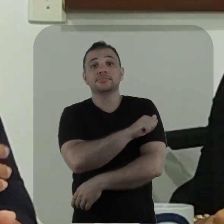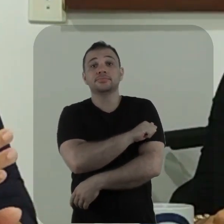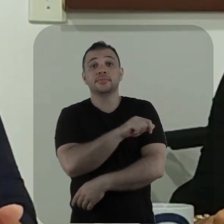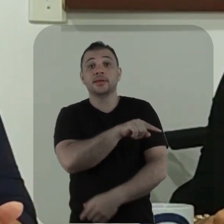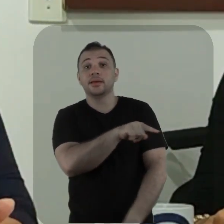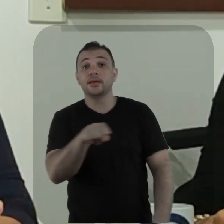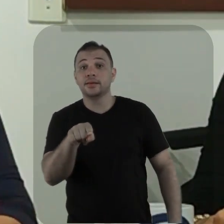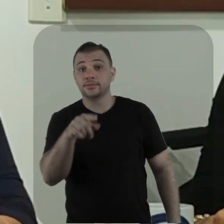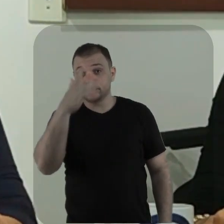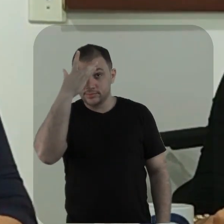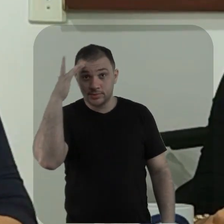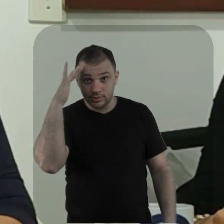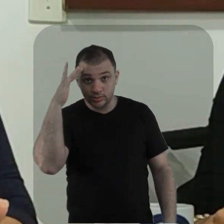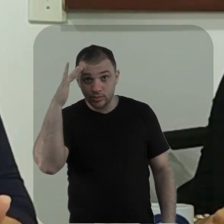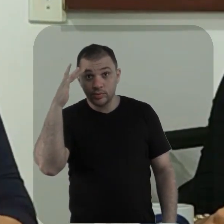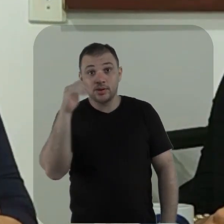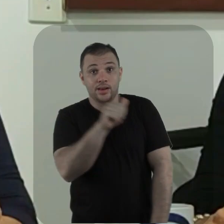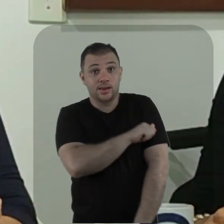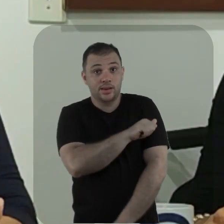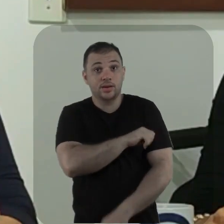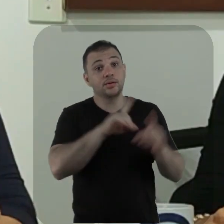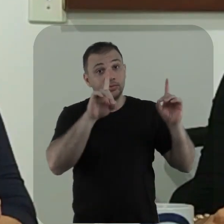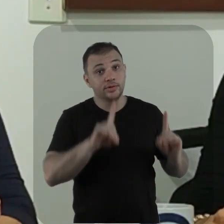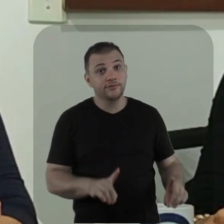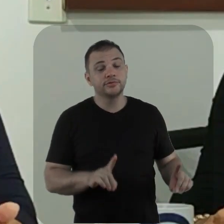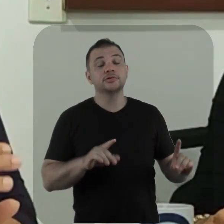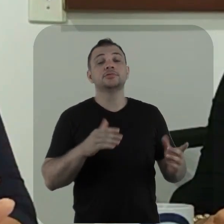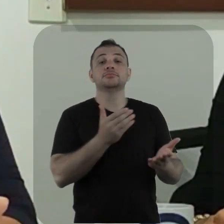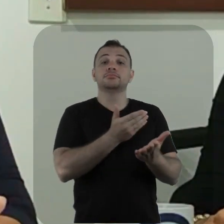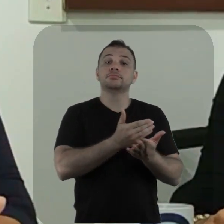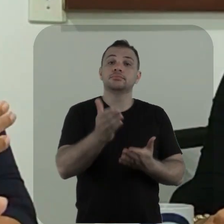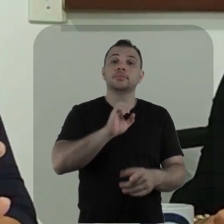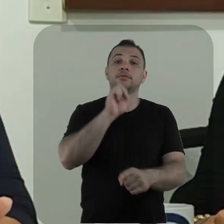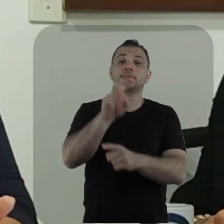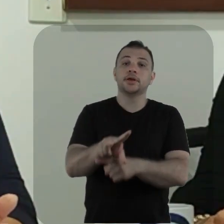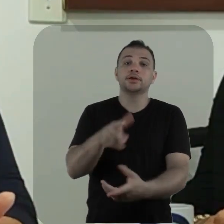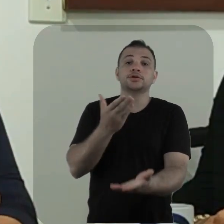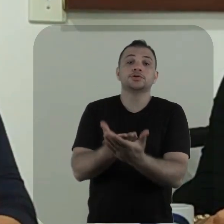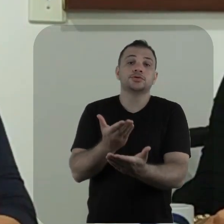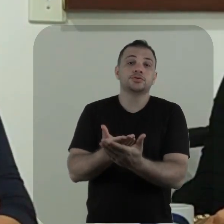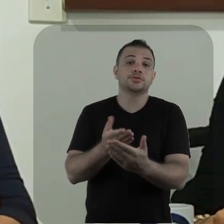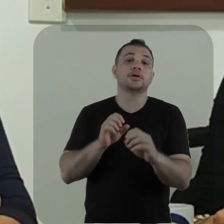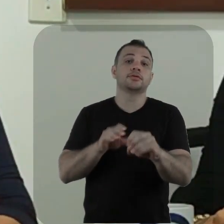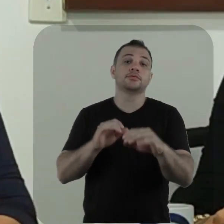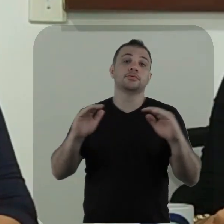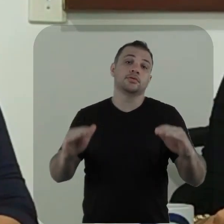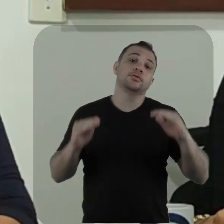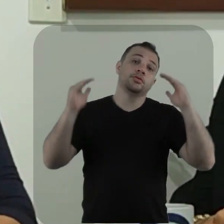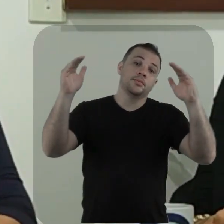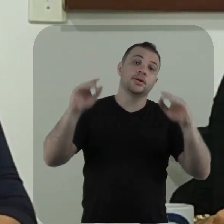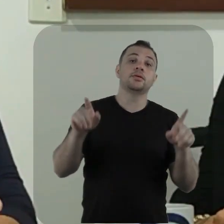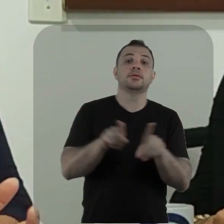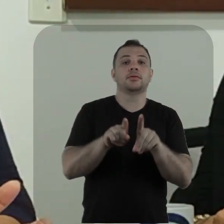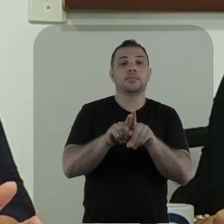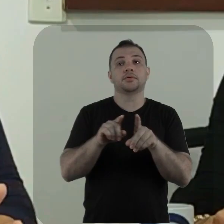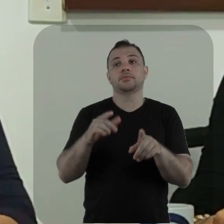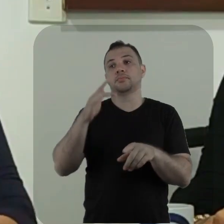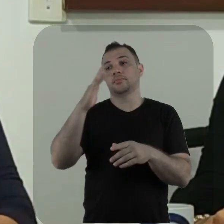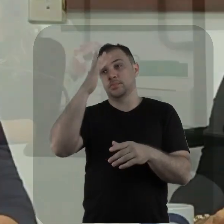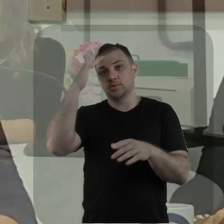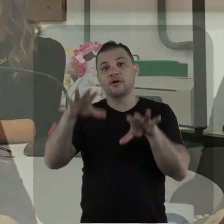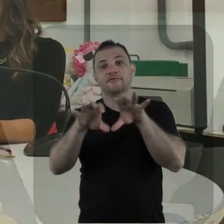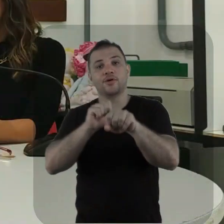E que são pessoas, por exemplo, que chegaram, né, ao ensino superior e acompanhando pessoas que vão fazer sua pós-graduação,